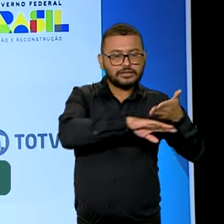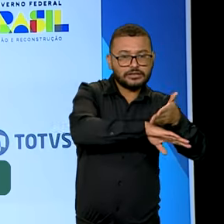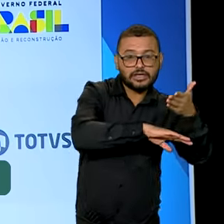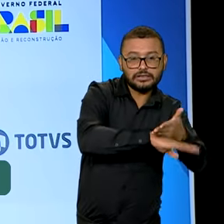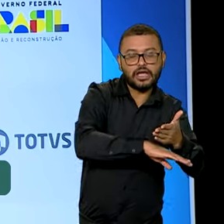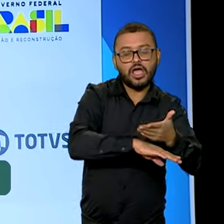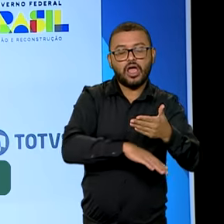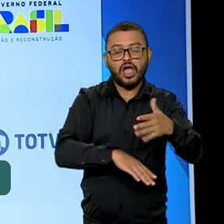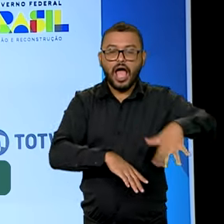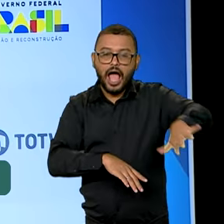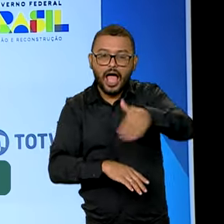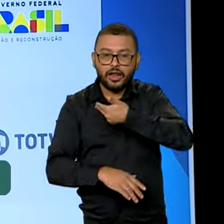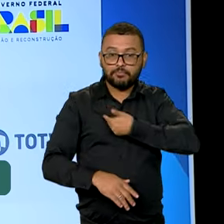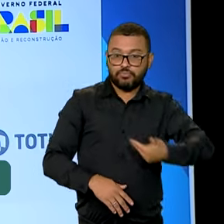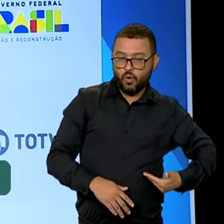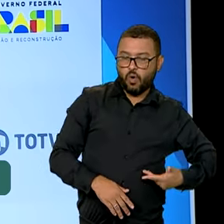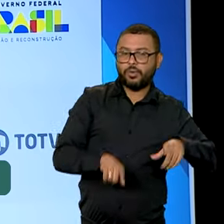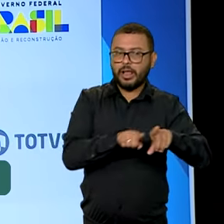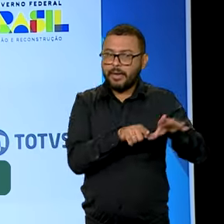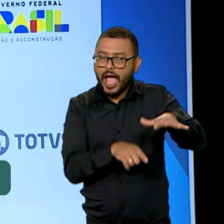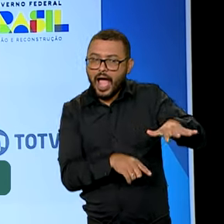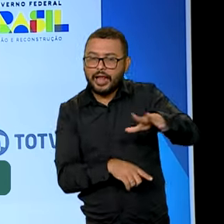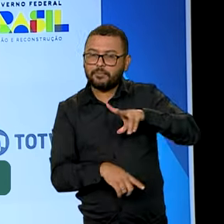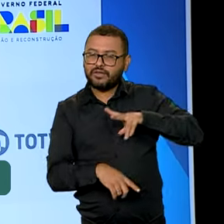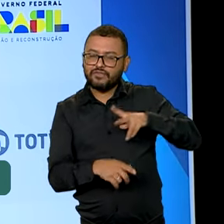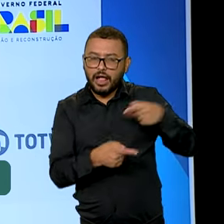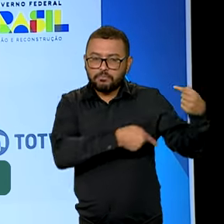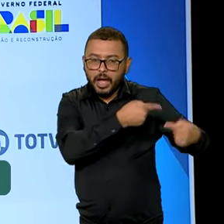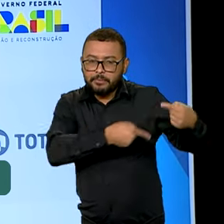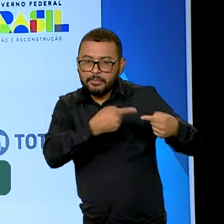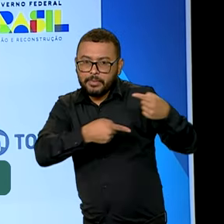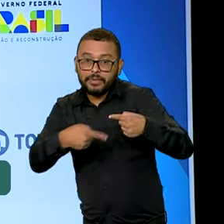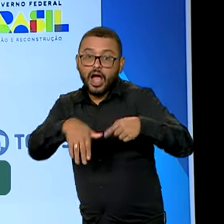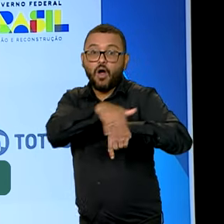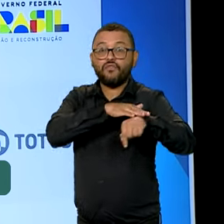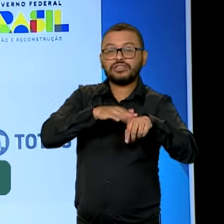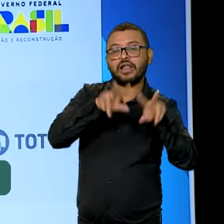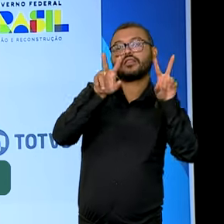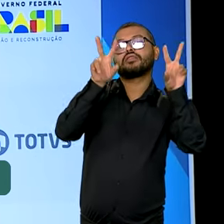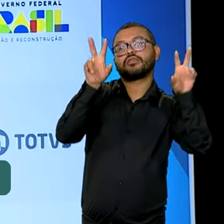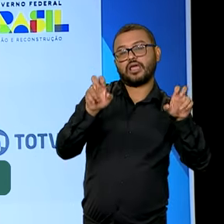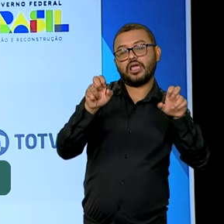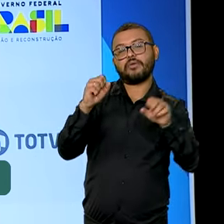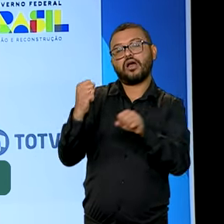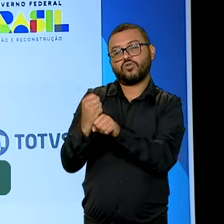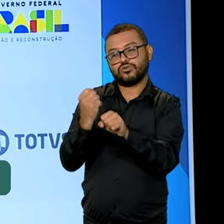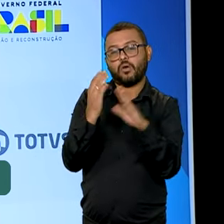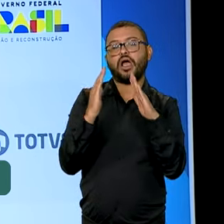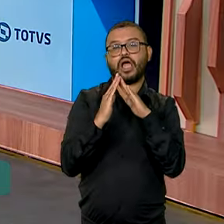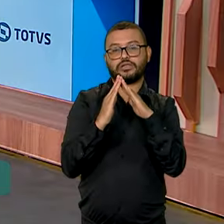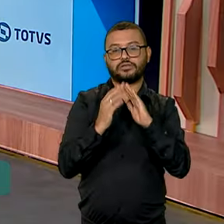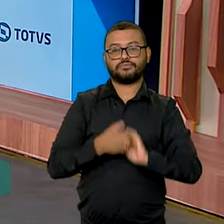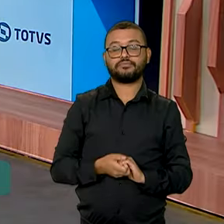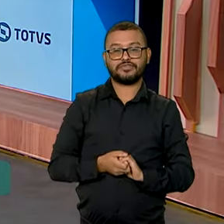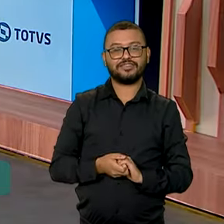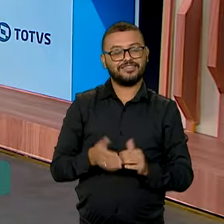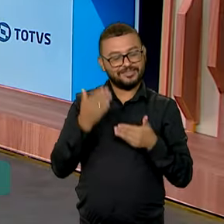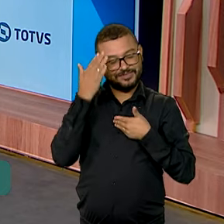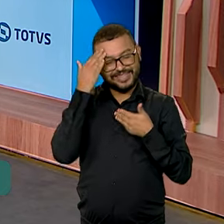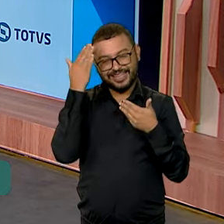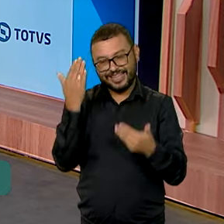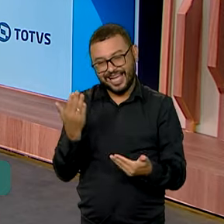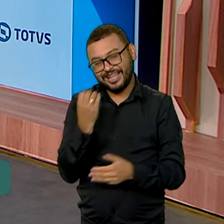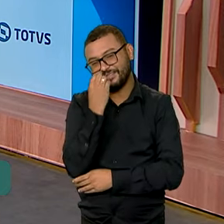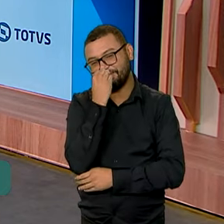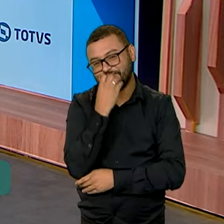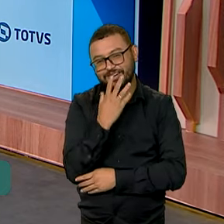entes públicos e privados e muitos debates, muitas conversas aqui sobre o setor imobiliário. Vanessa. Ok, Dimas, muito